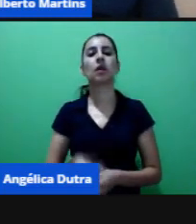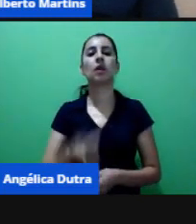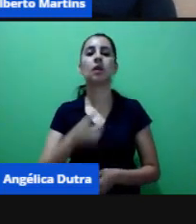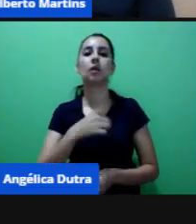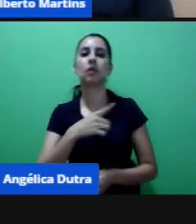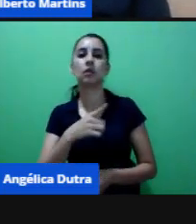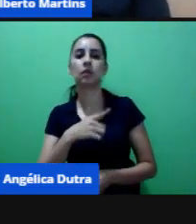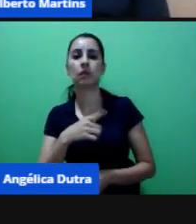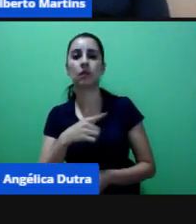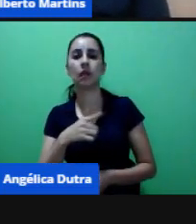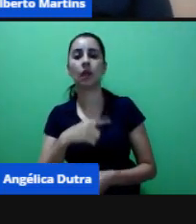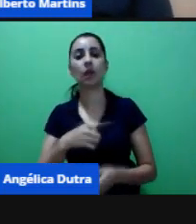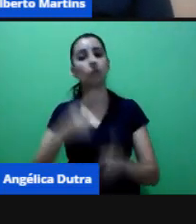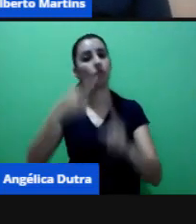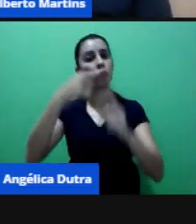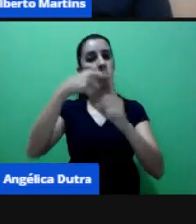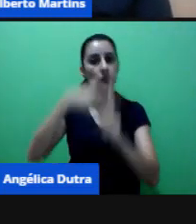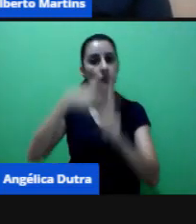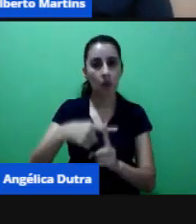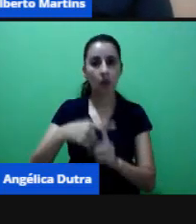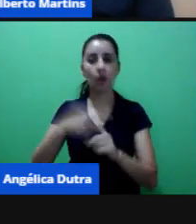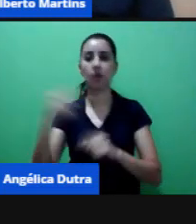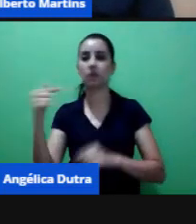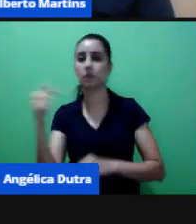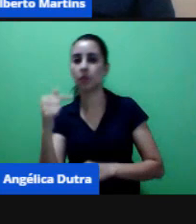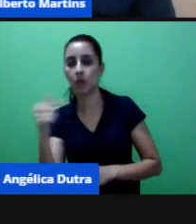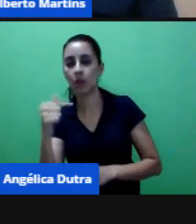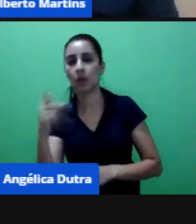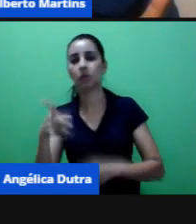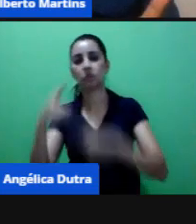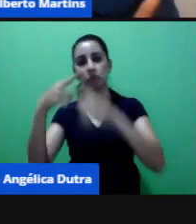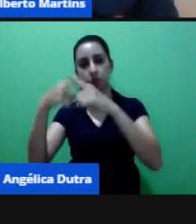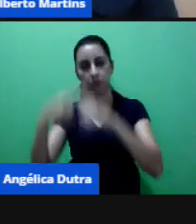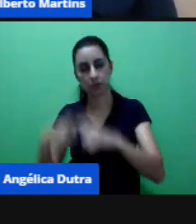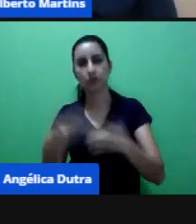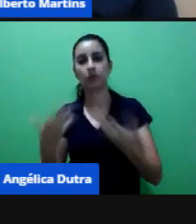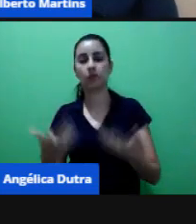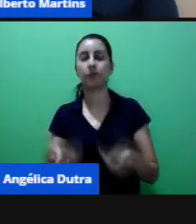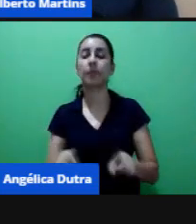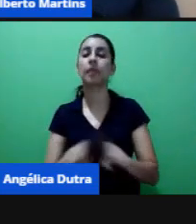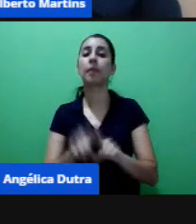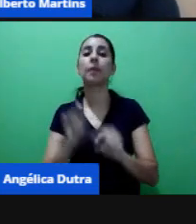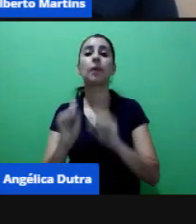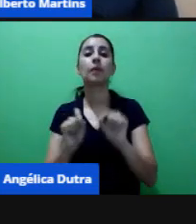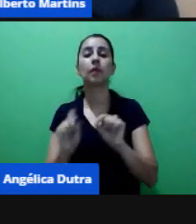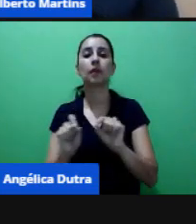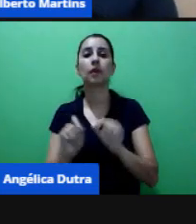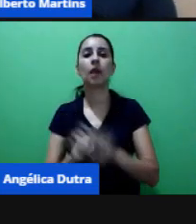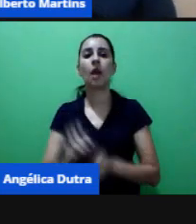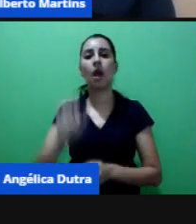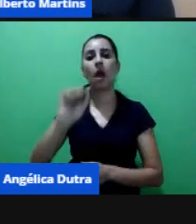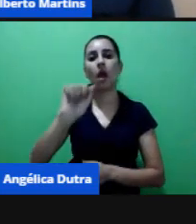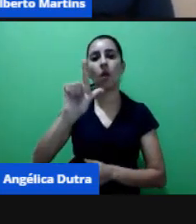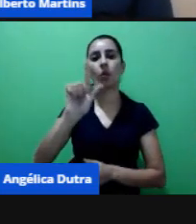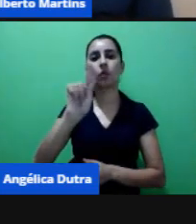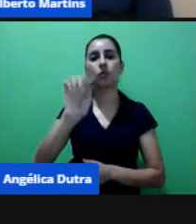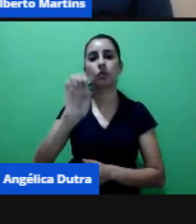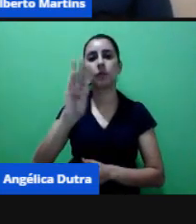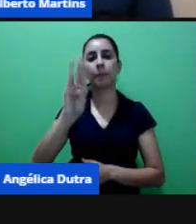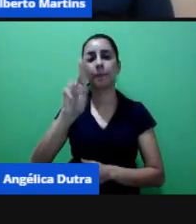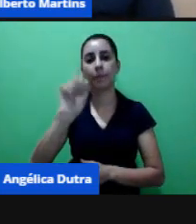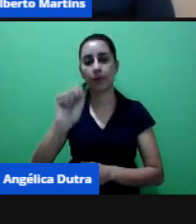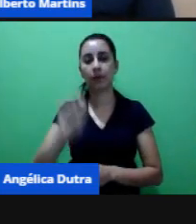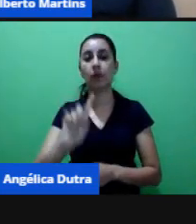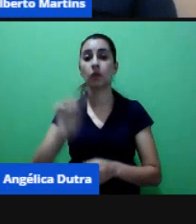operações. E isso se dá ao conteúdo de, por exemplo, álgebra. No próximo